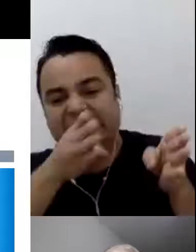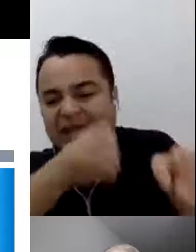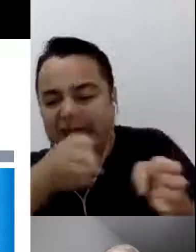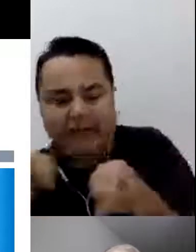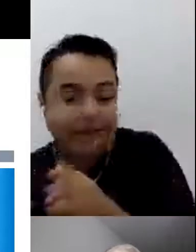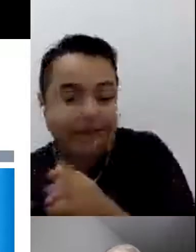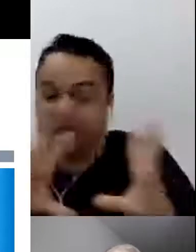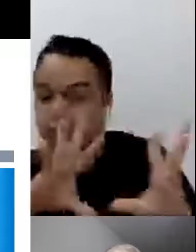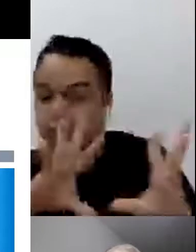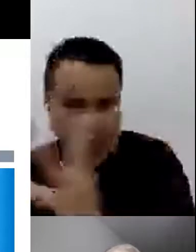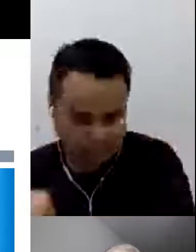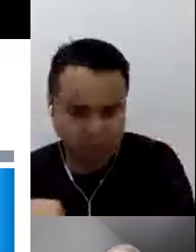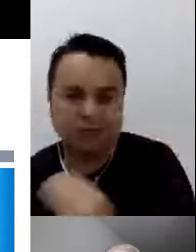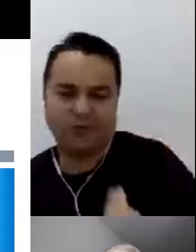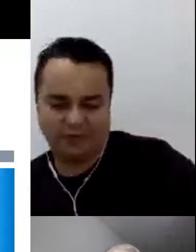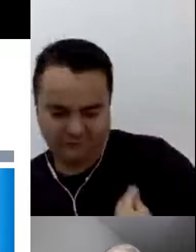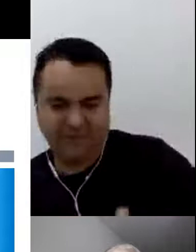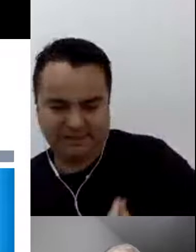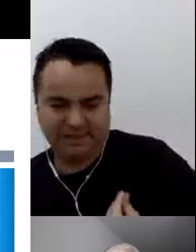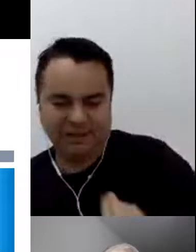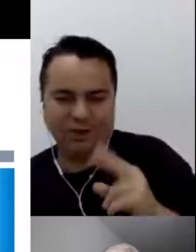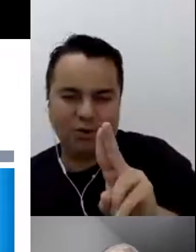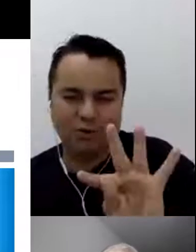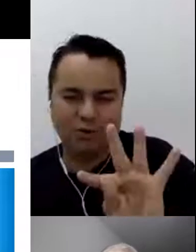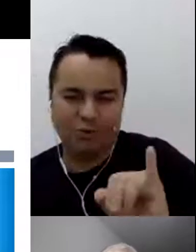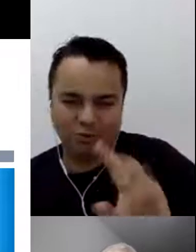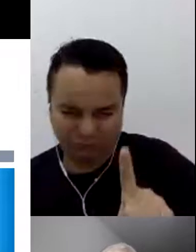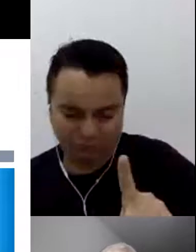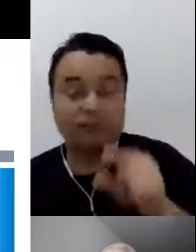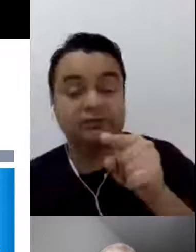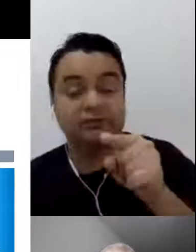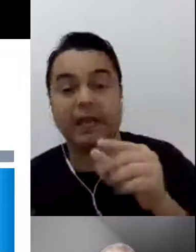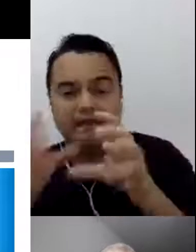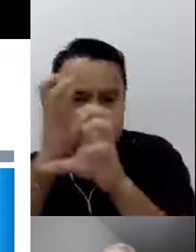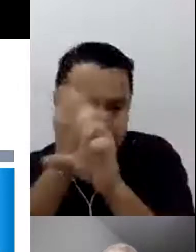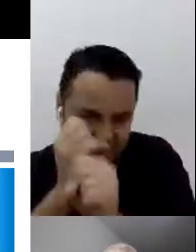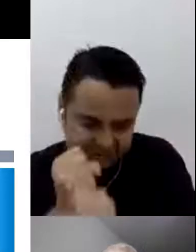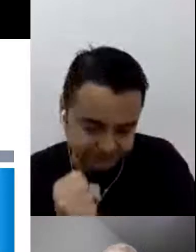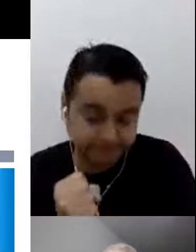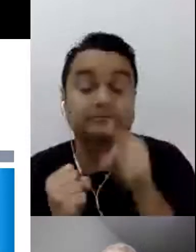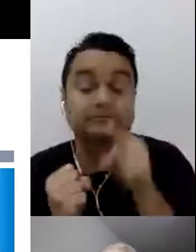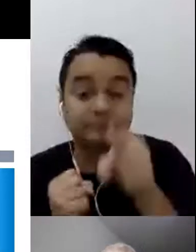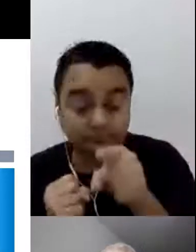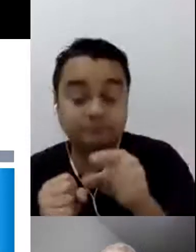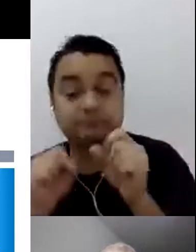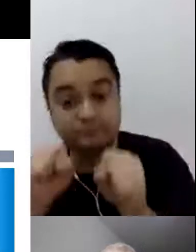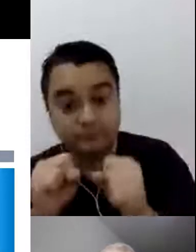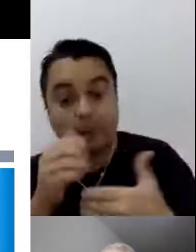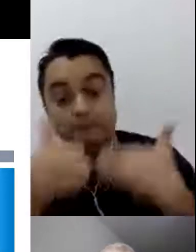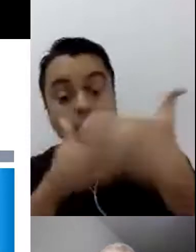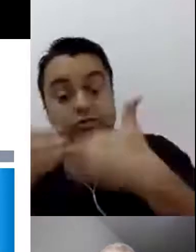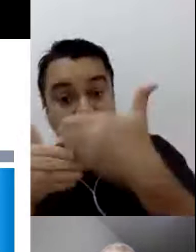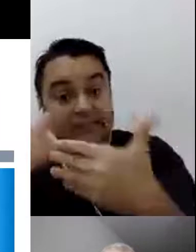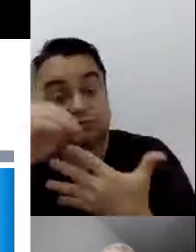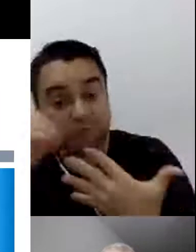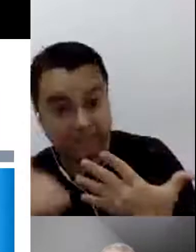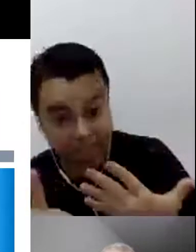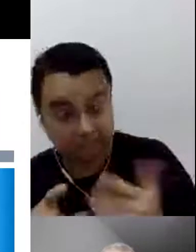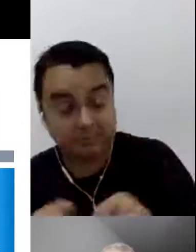desse produto, você aquisita esse dado, você faz a medição, você processa esses